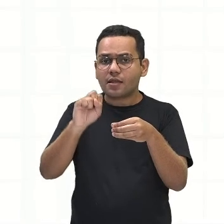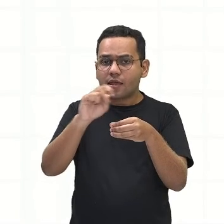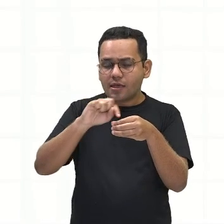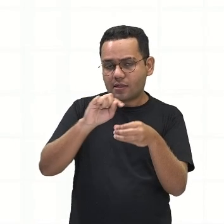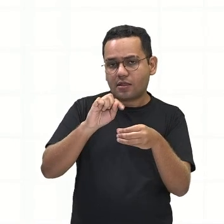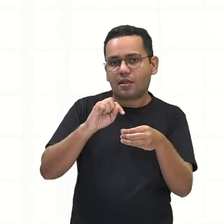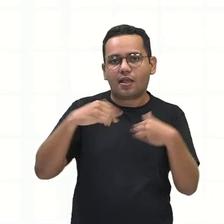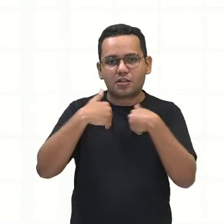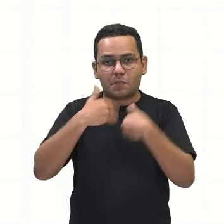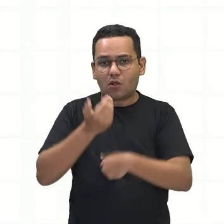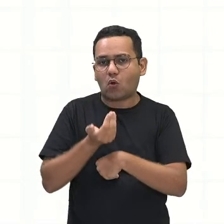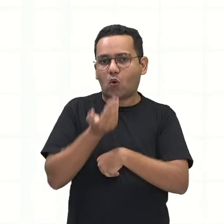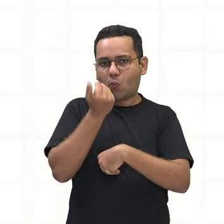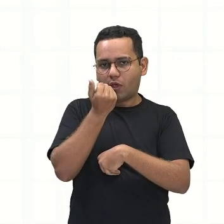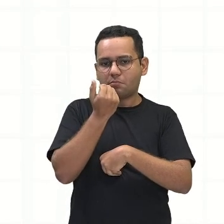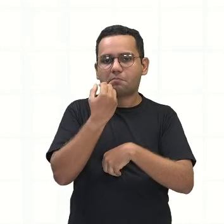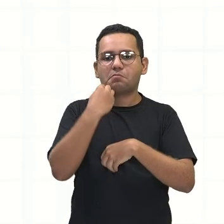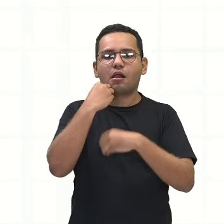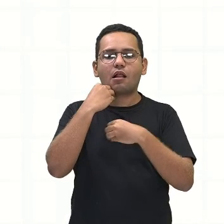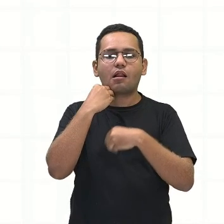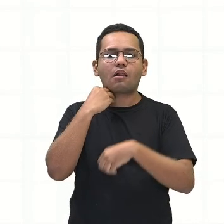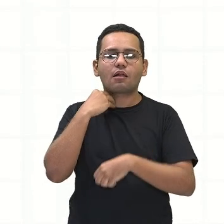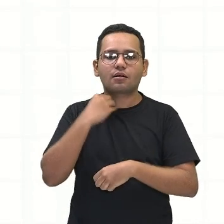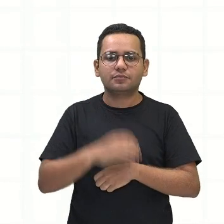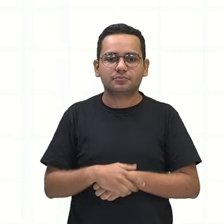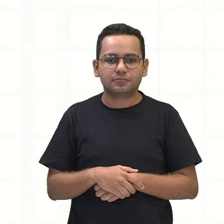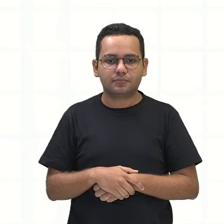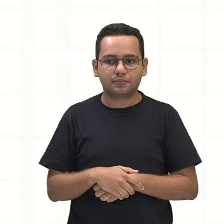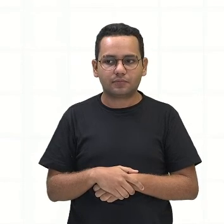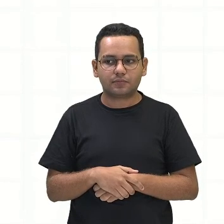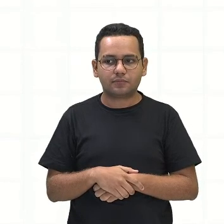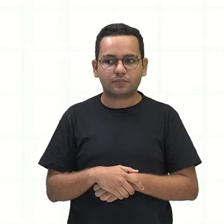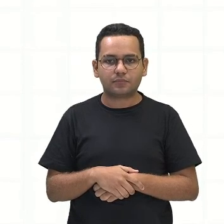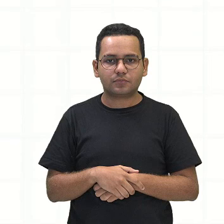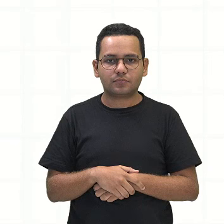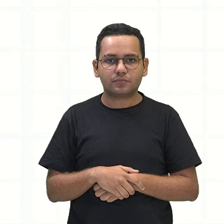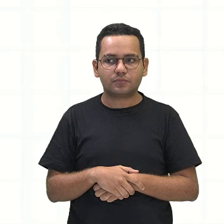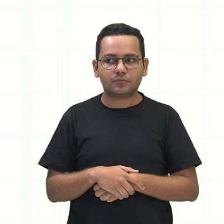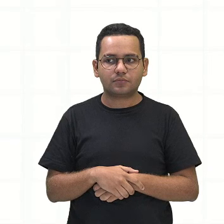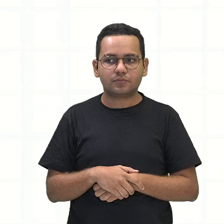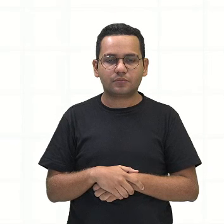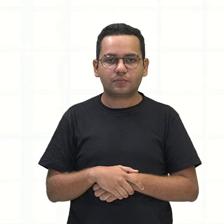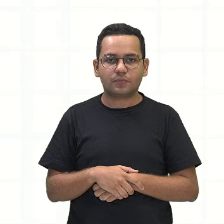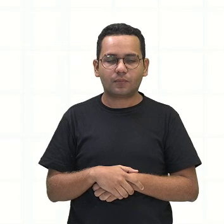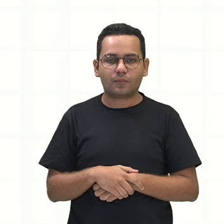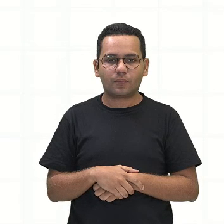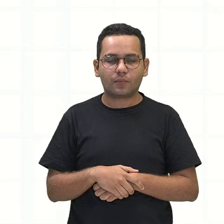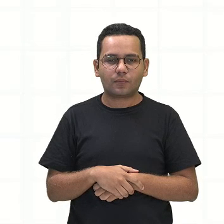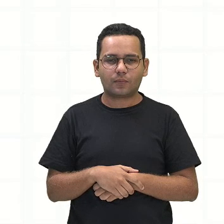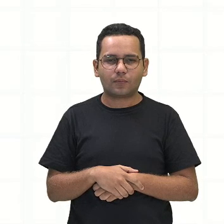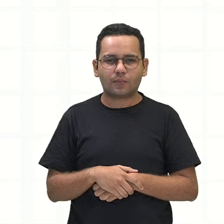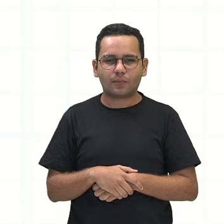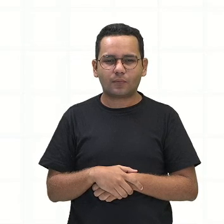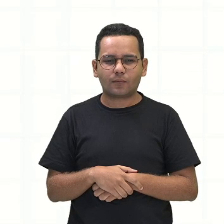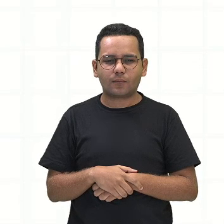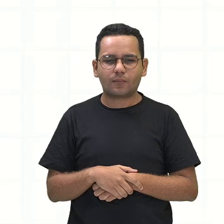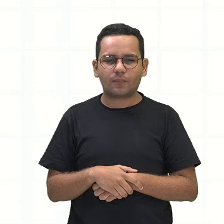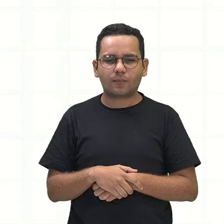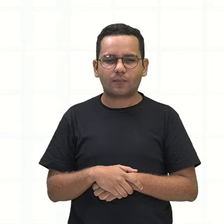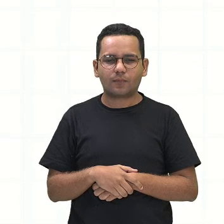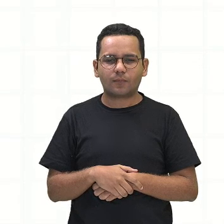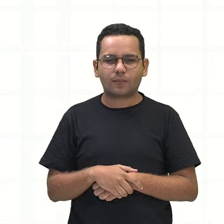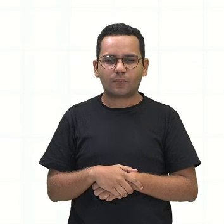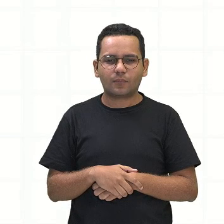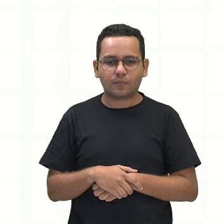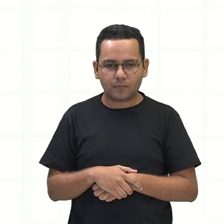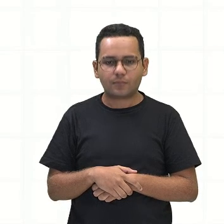tá? Elas são transportadas, elas podem também ter ali a